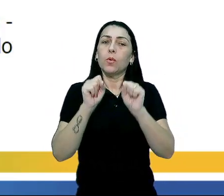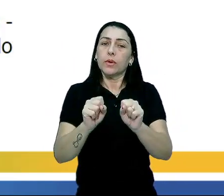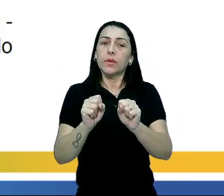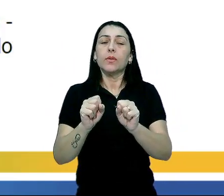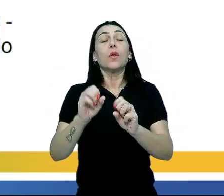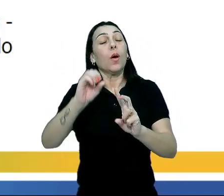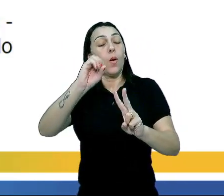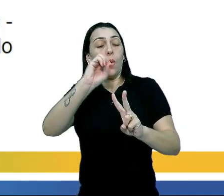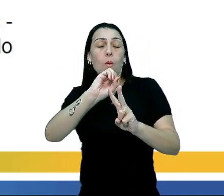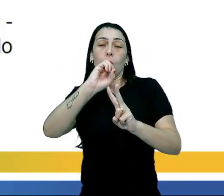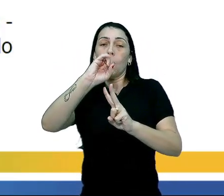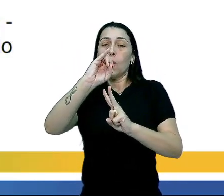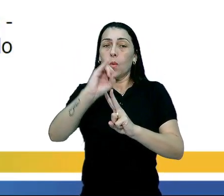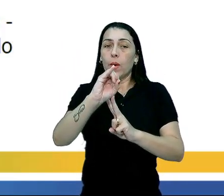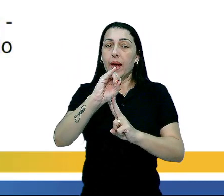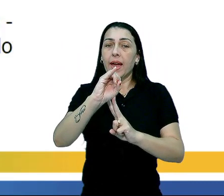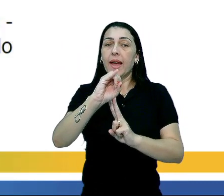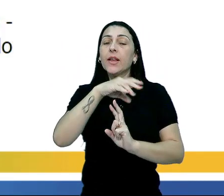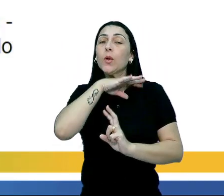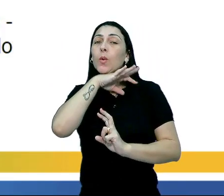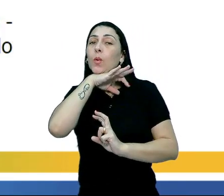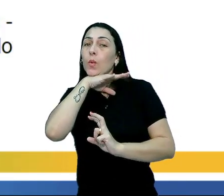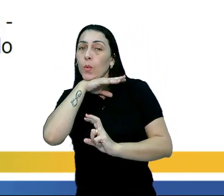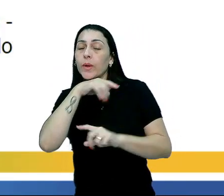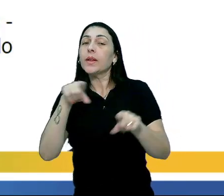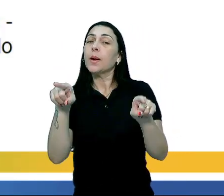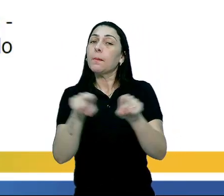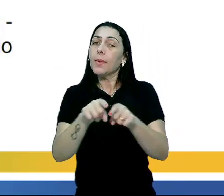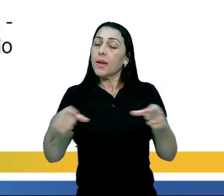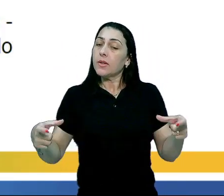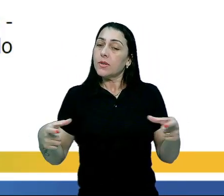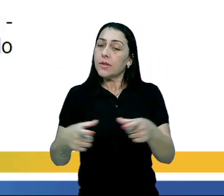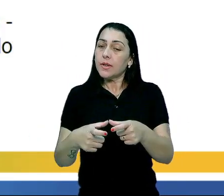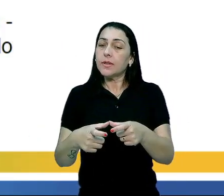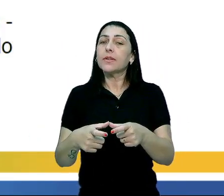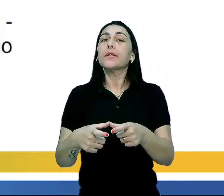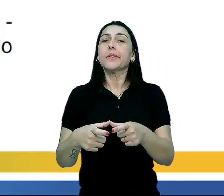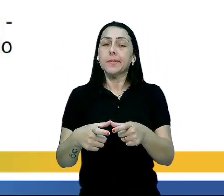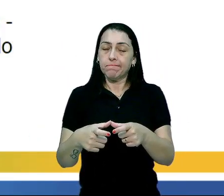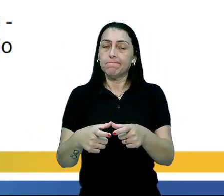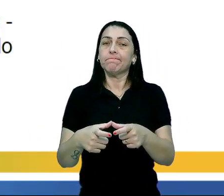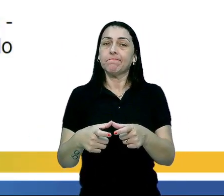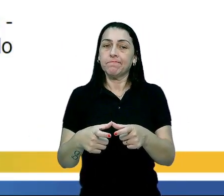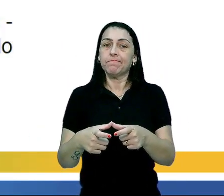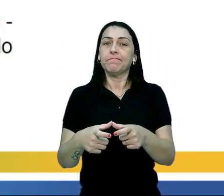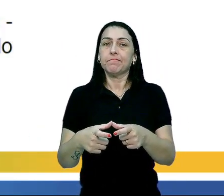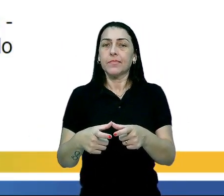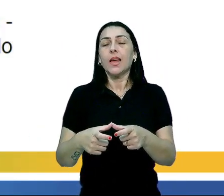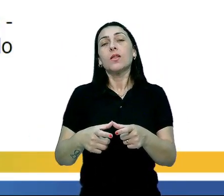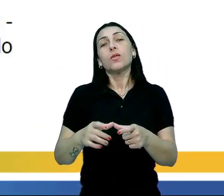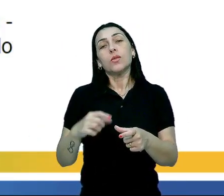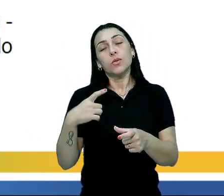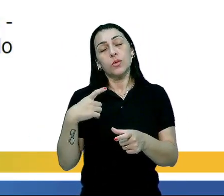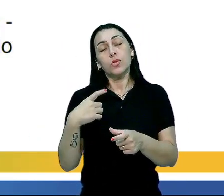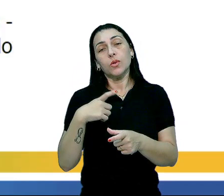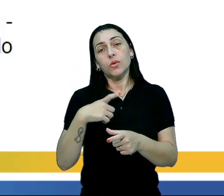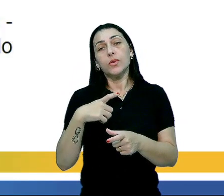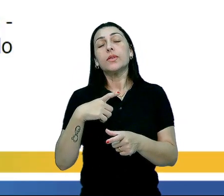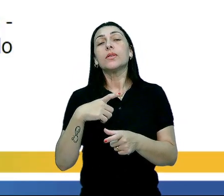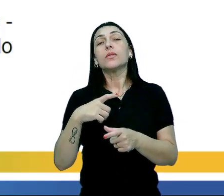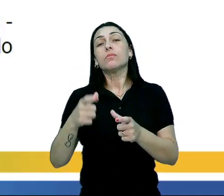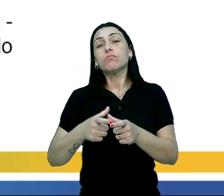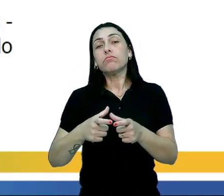ou menos, podendo chegar, como eu disse, a índices negativos de crescimento, que é quando a gente chama